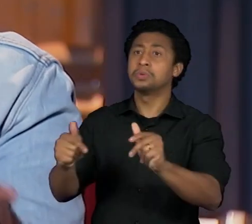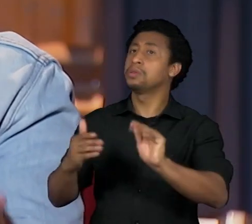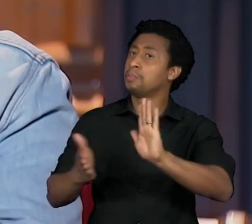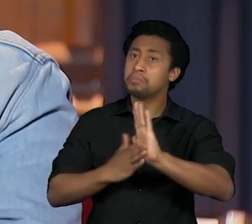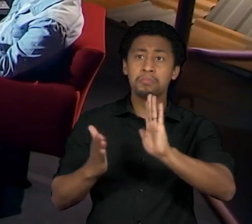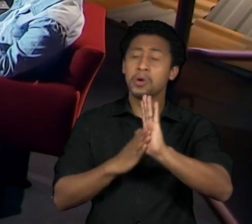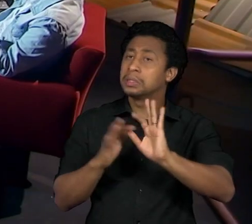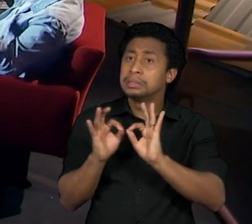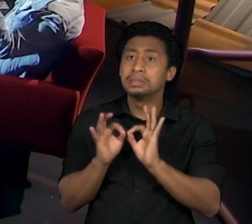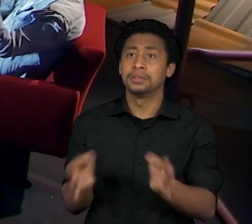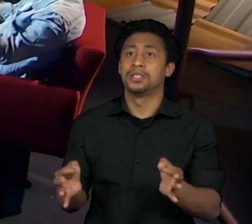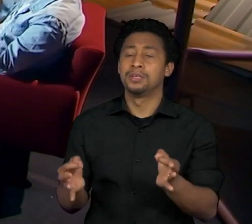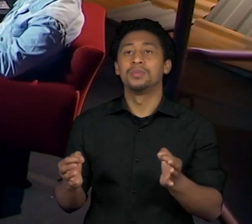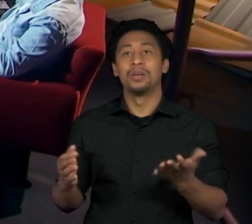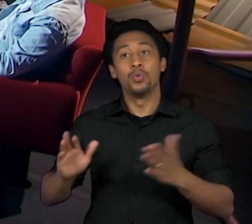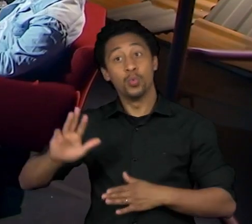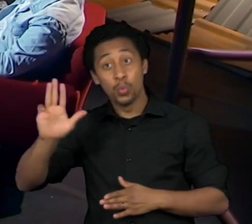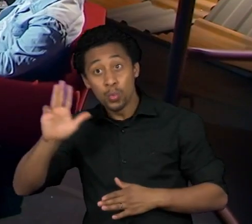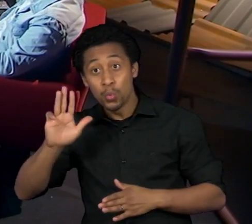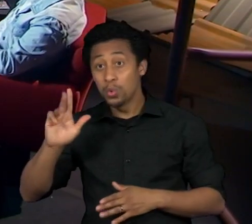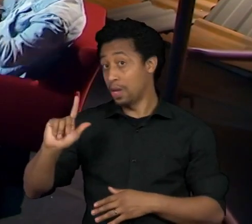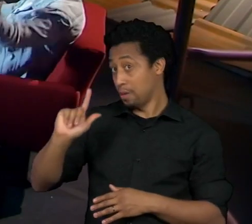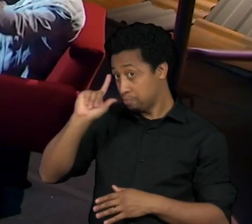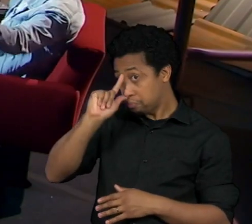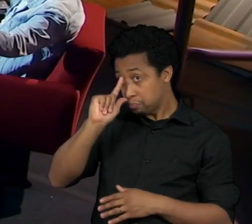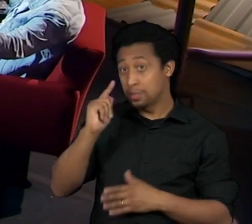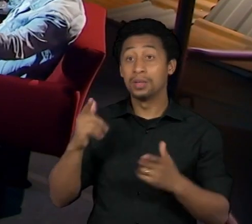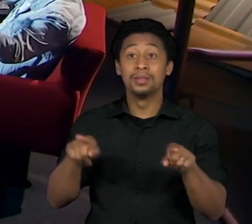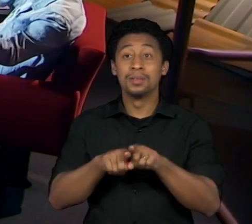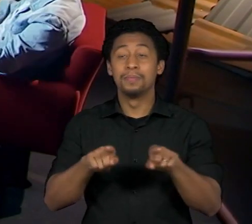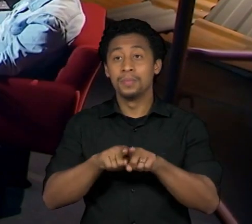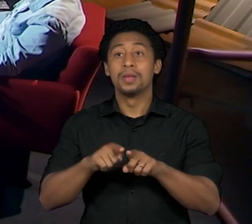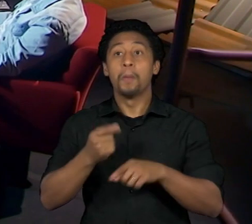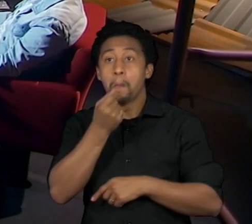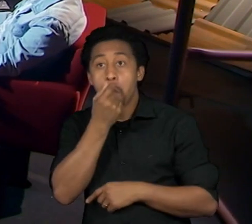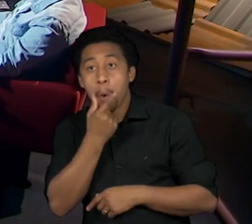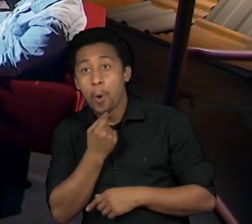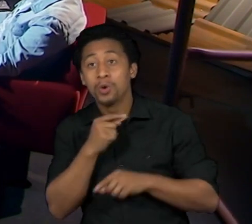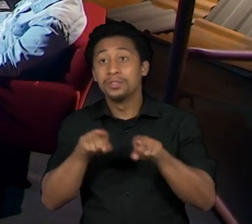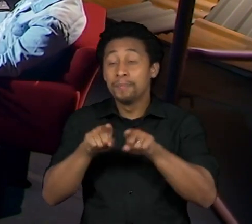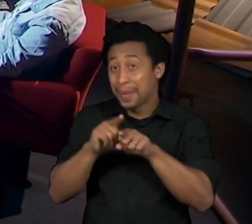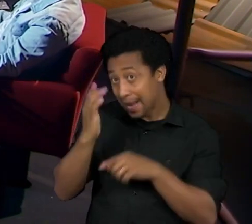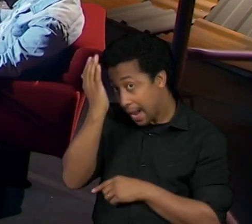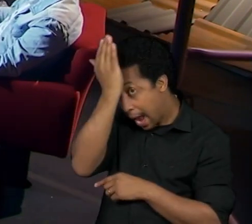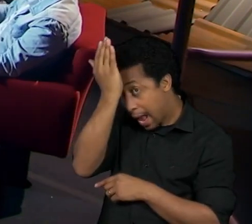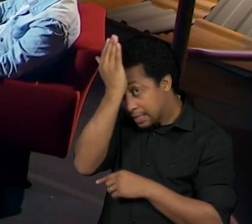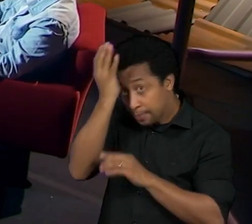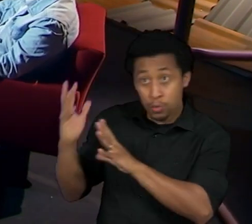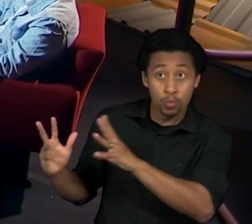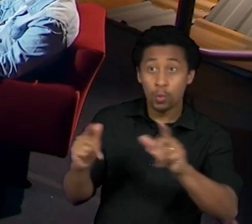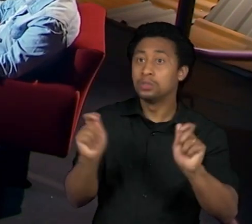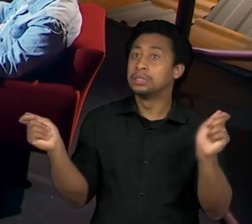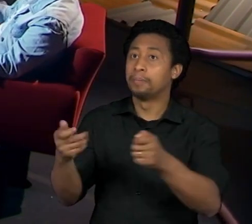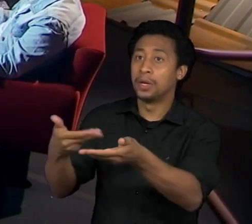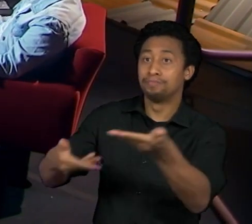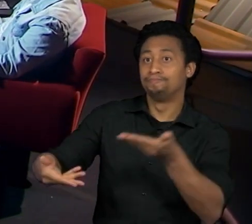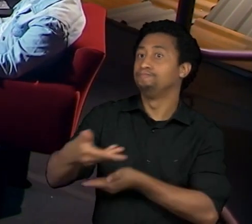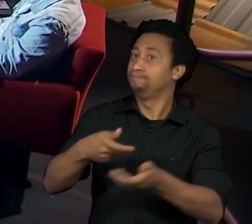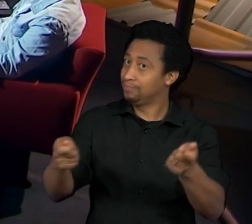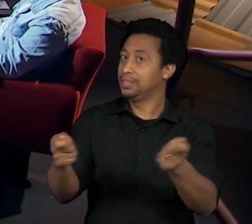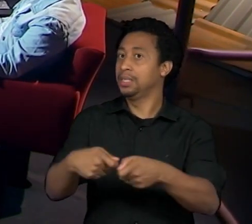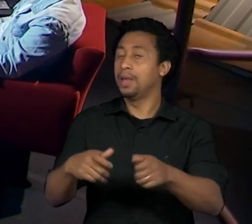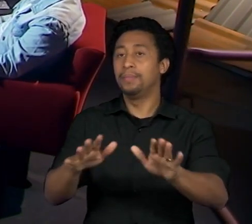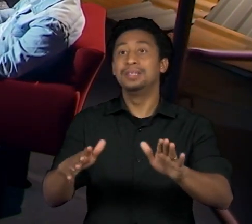gente conversa do Lula ao Alckmin, do Boulos ao Kassab, dá para conversar. Agora, se a gente não tiver uma base, um denominador